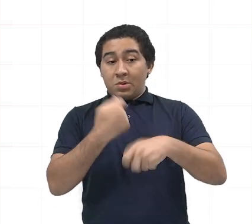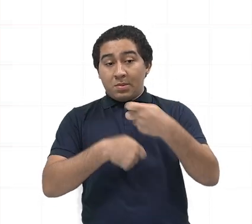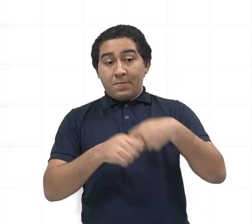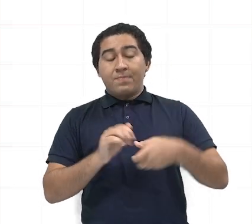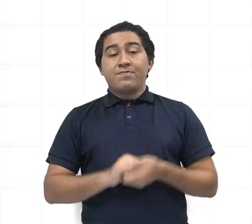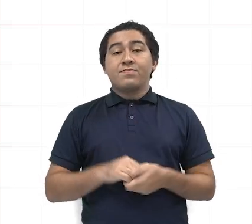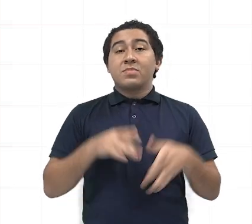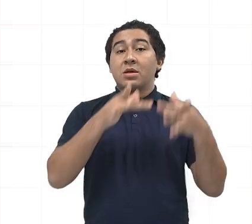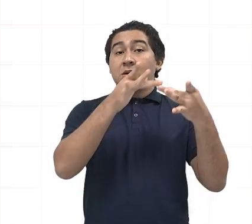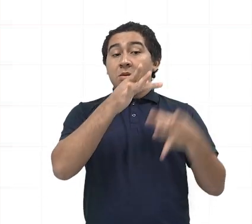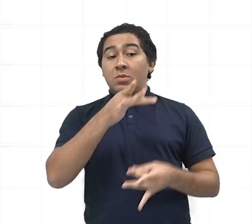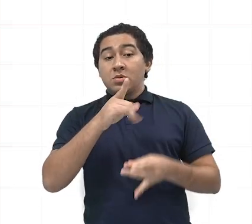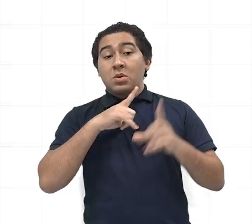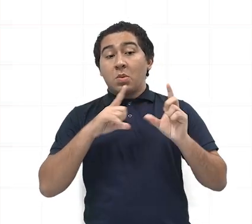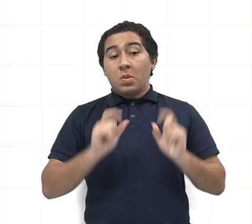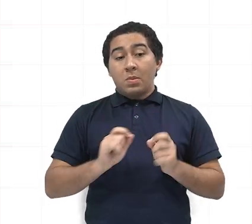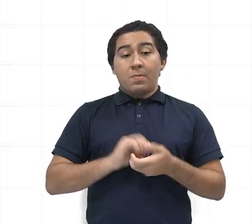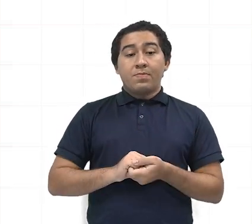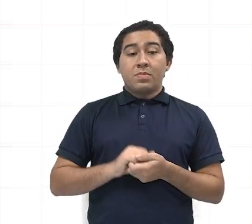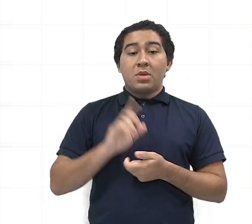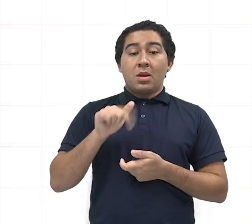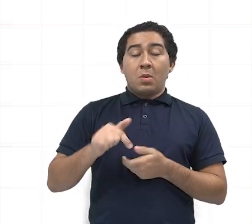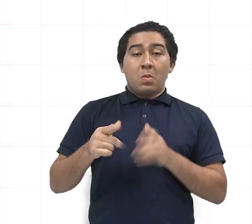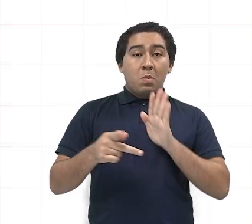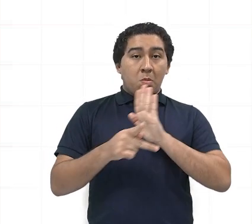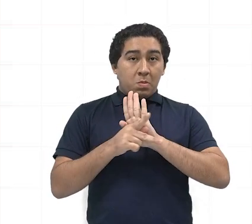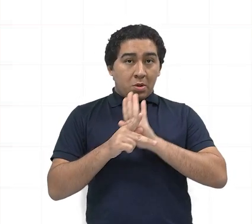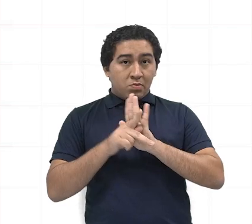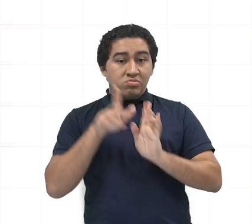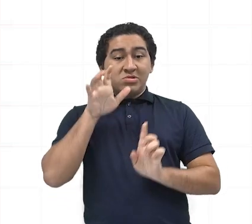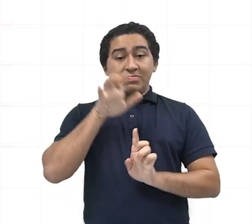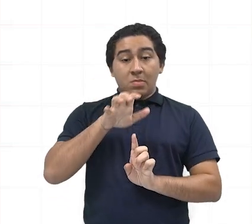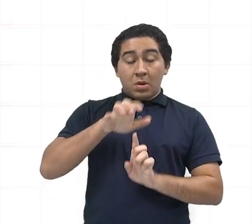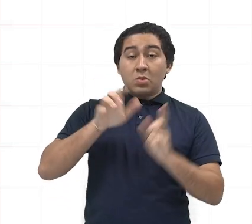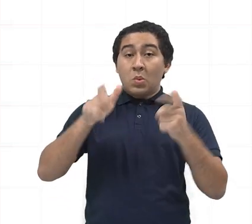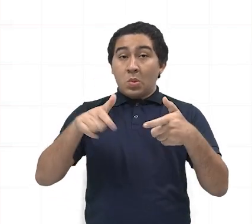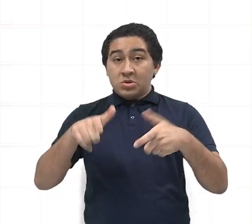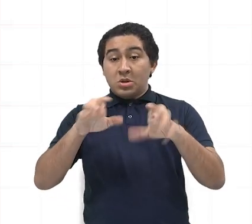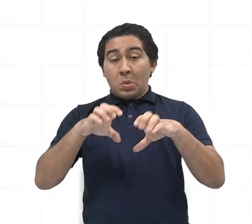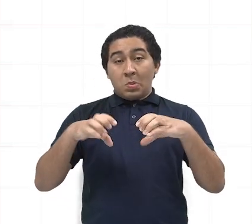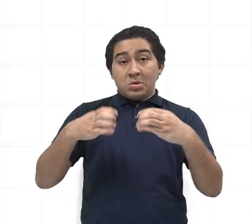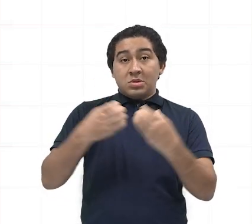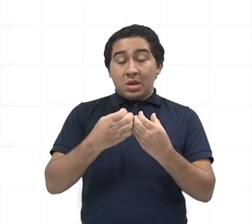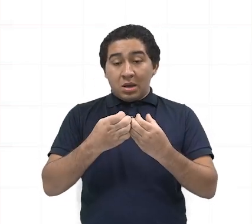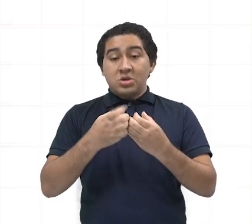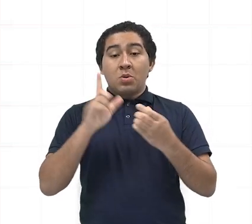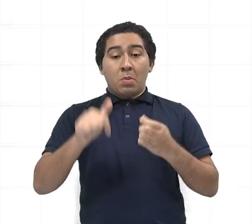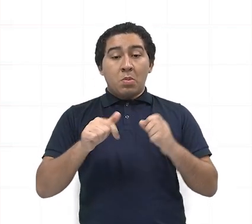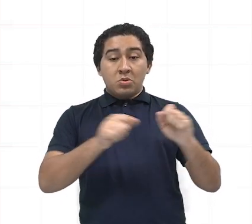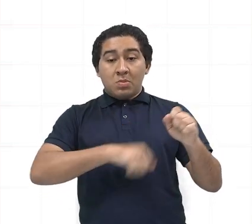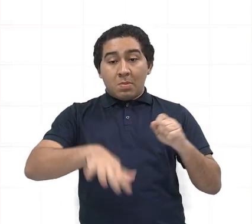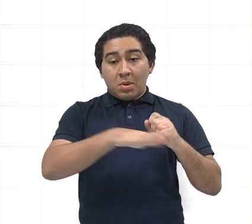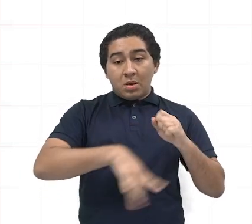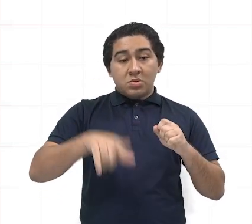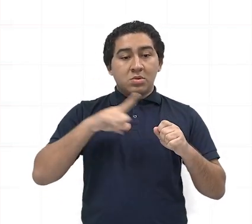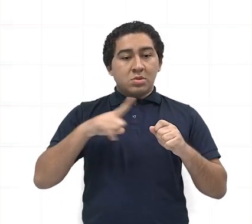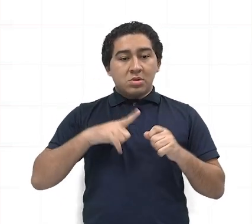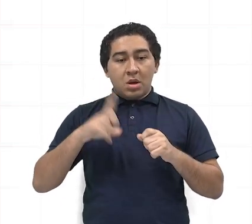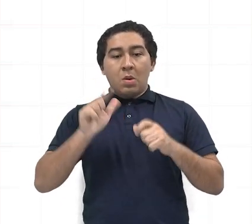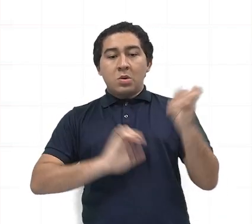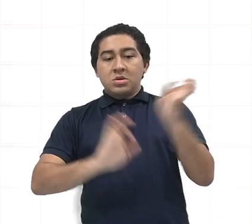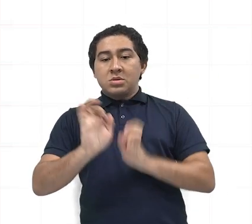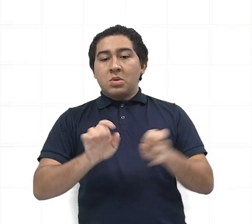nosso detalhamento, nós vamos verificar especificamente os impactos sobre as comunidades coloniais na forma de organização